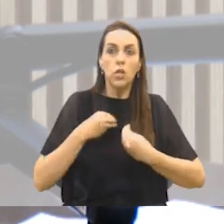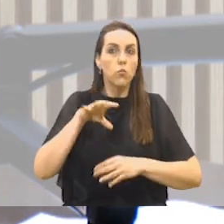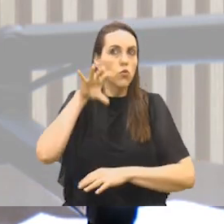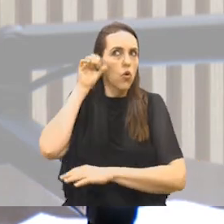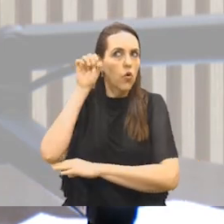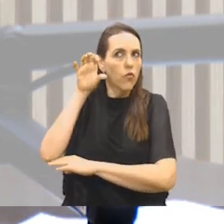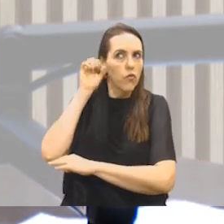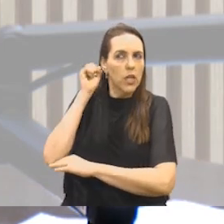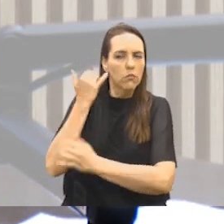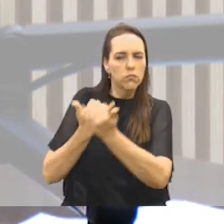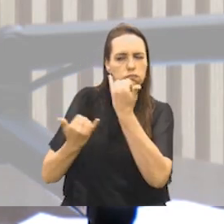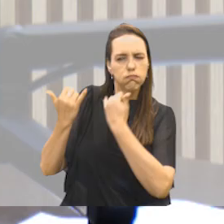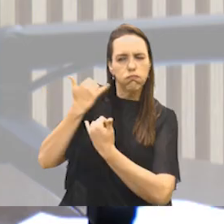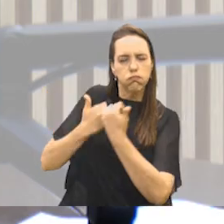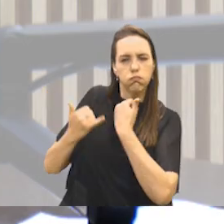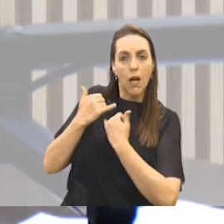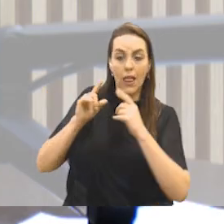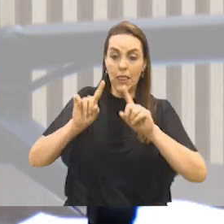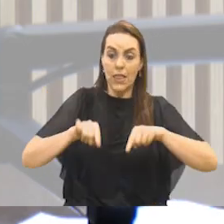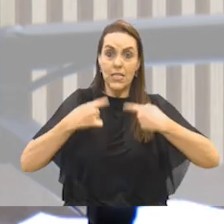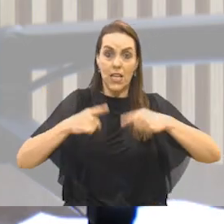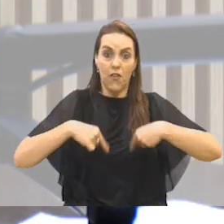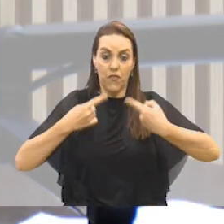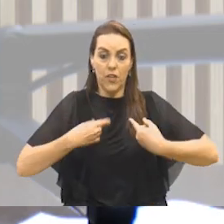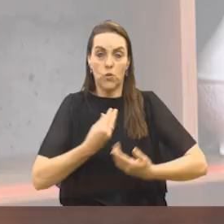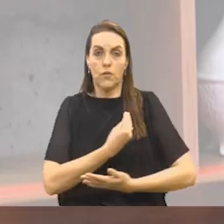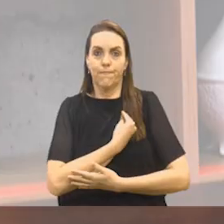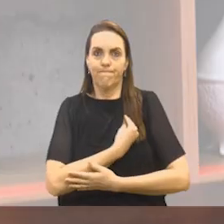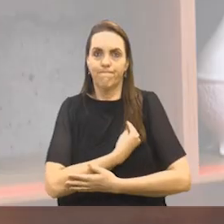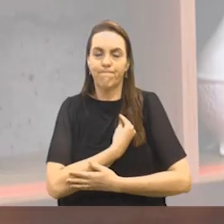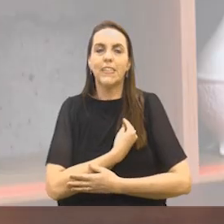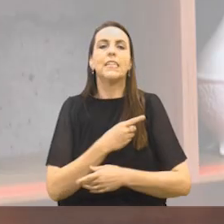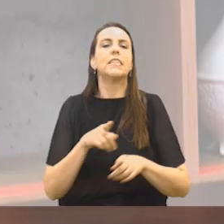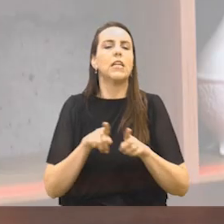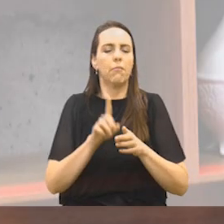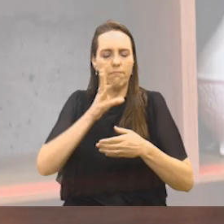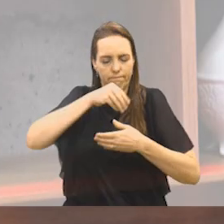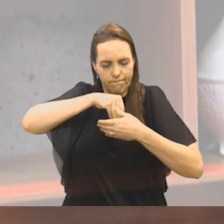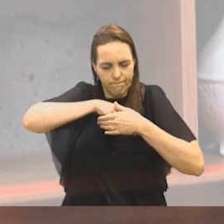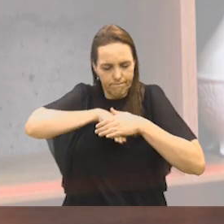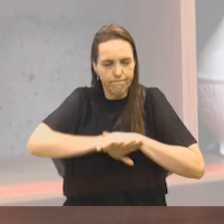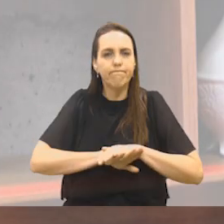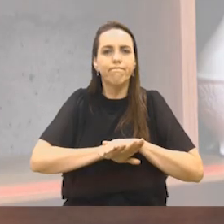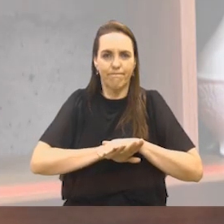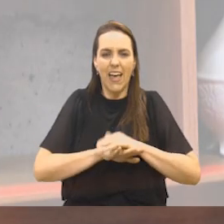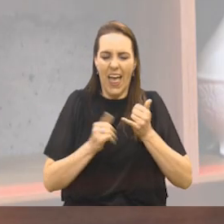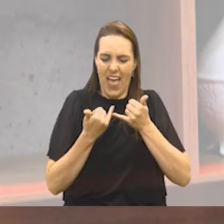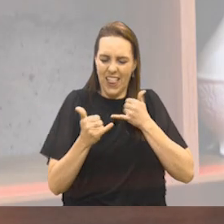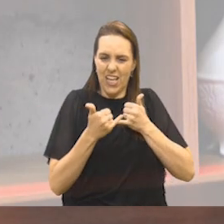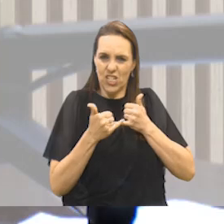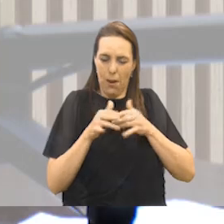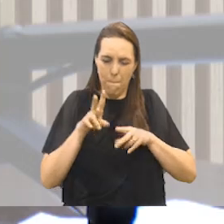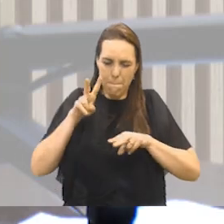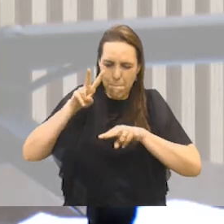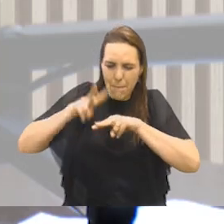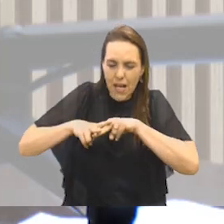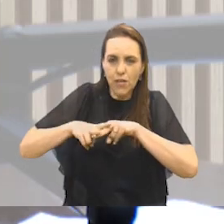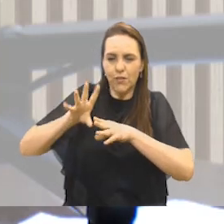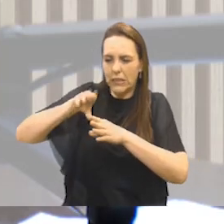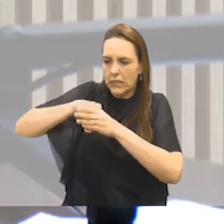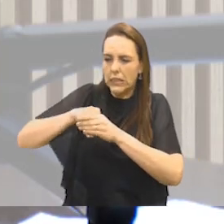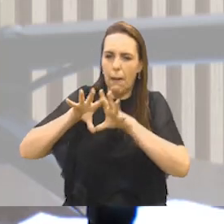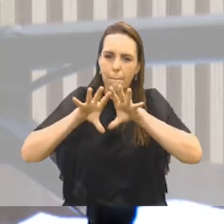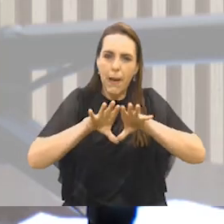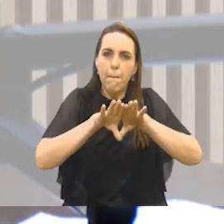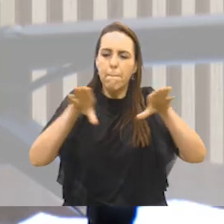gente sente, tudo aquilo que a gente escuta, todos os desafios que nós passamos, fica energeticamente preso